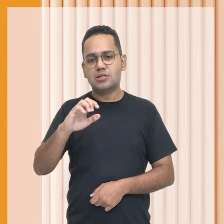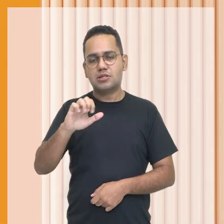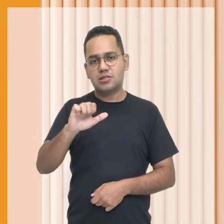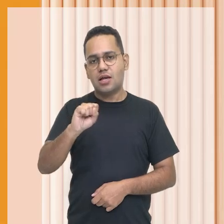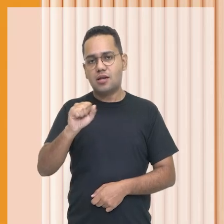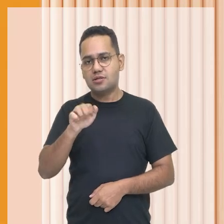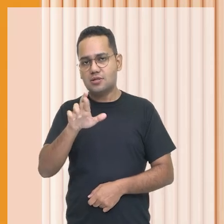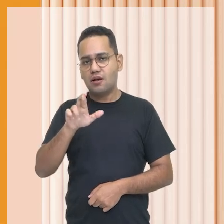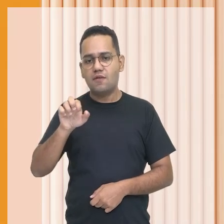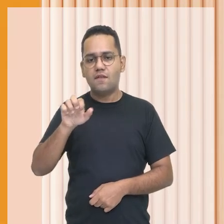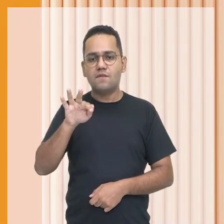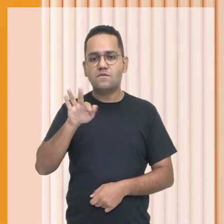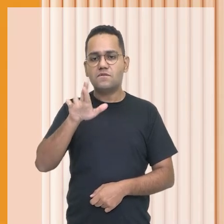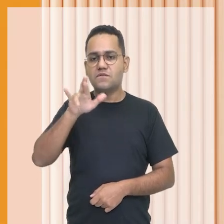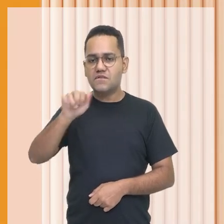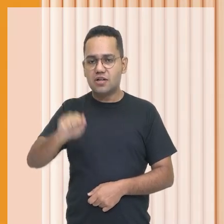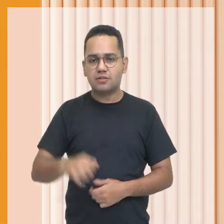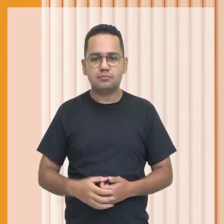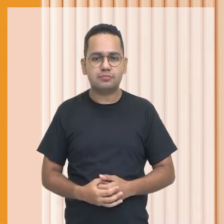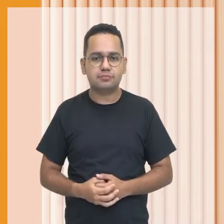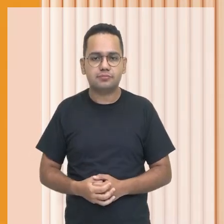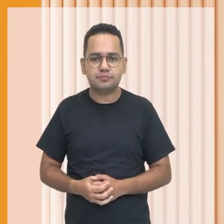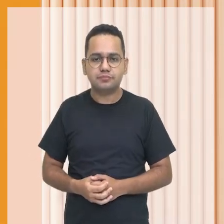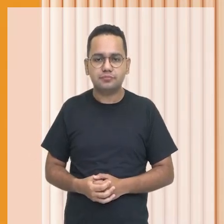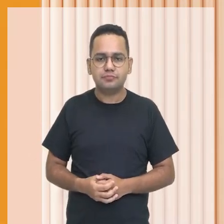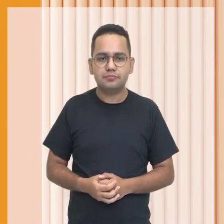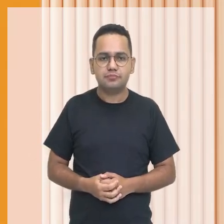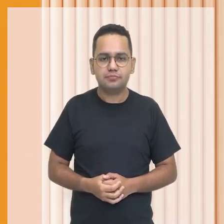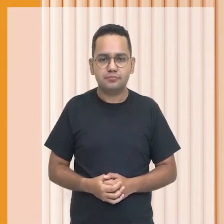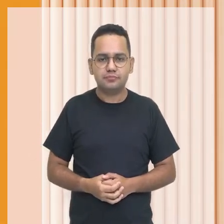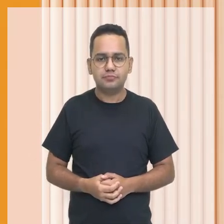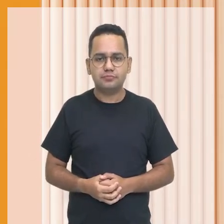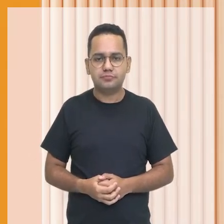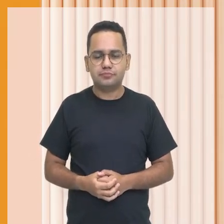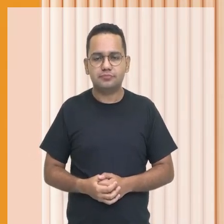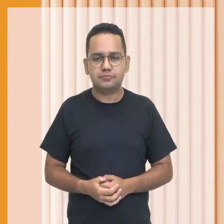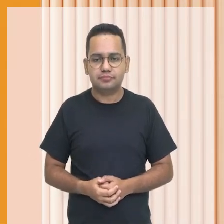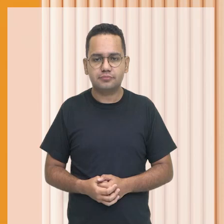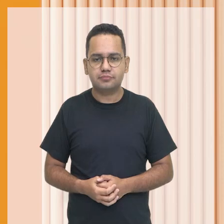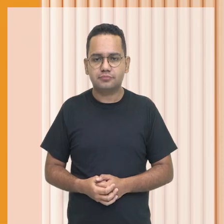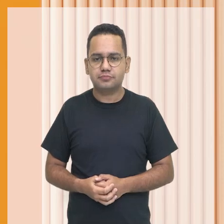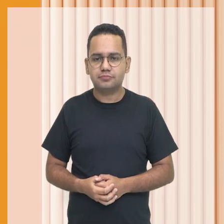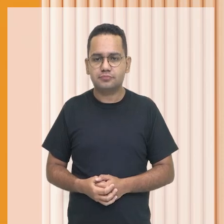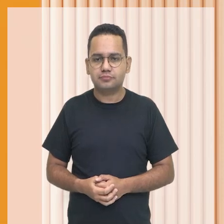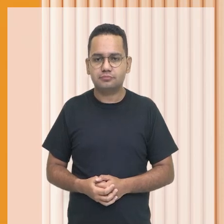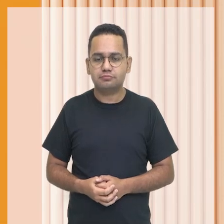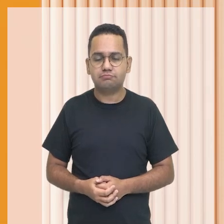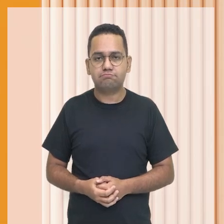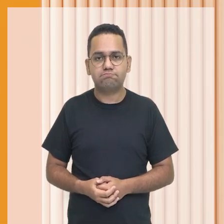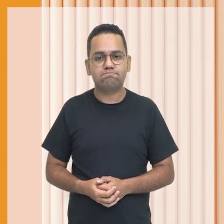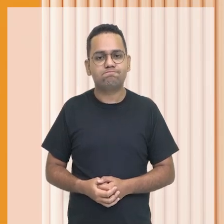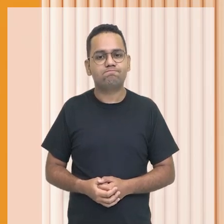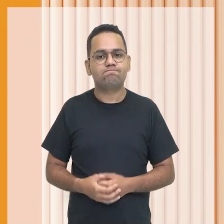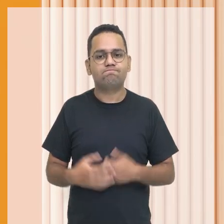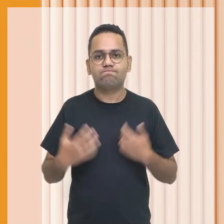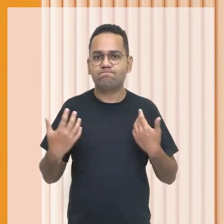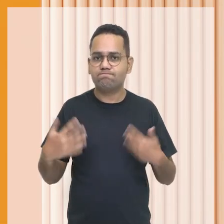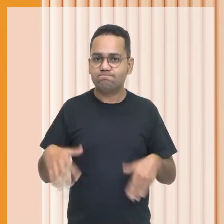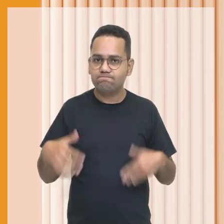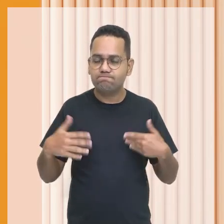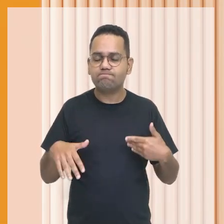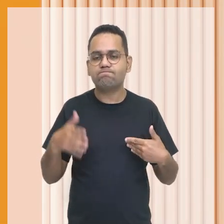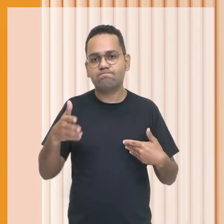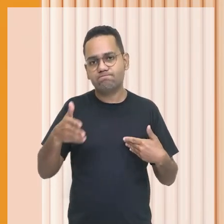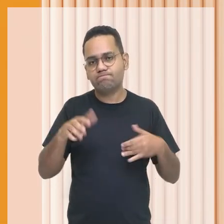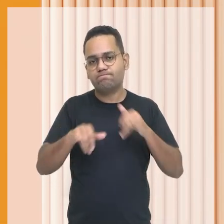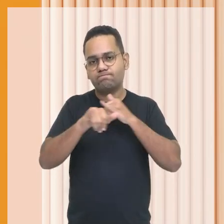Paulo César, vai ser apelidado esse caso PC, tá? Que era um grande caso de escândalo, um escândalo de corrupção